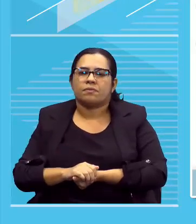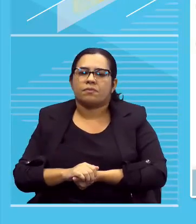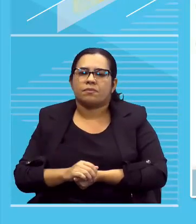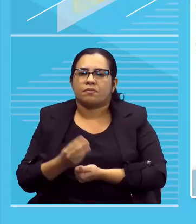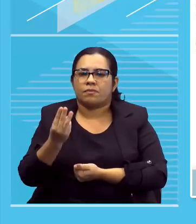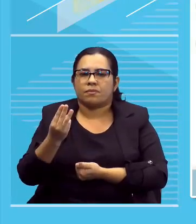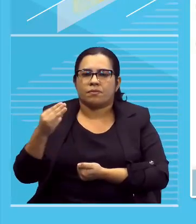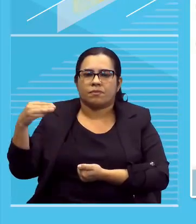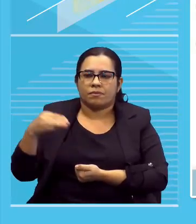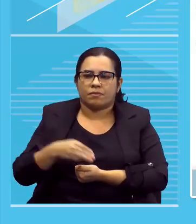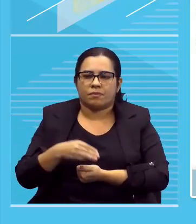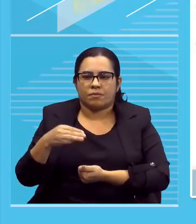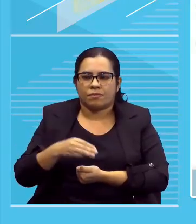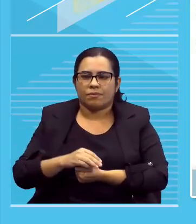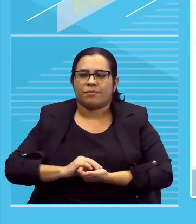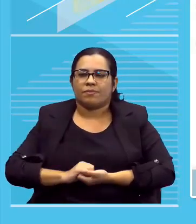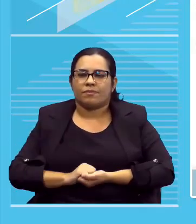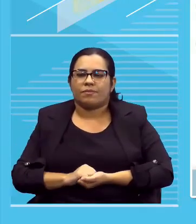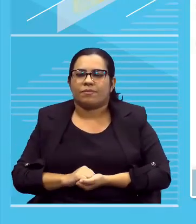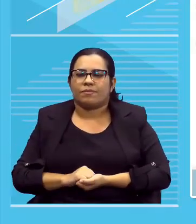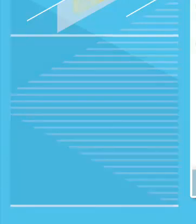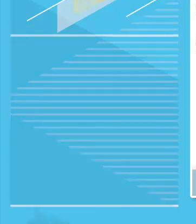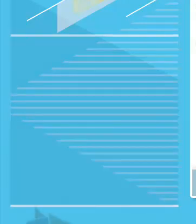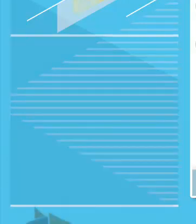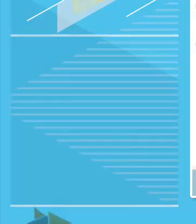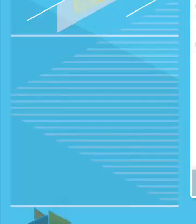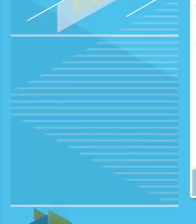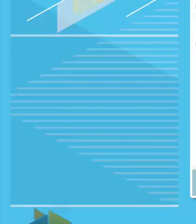três minutos por favor